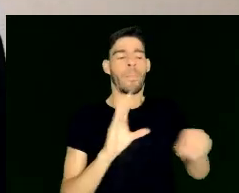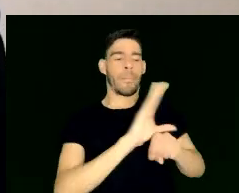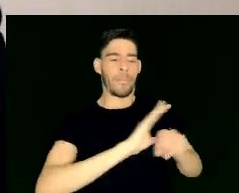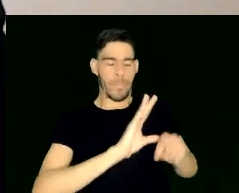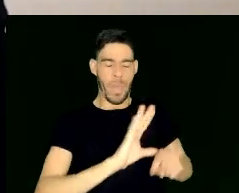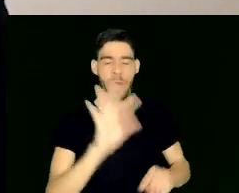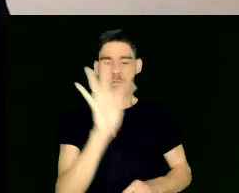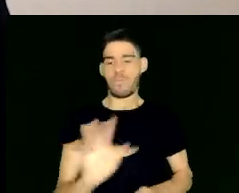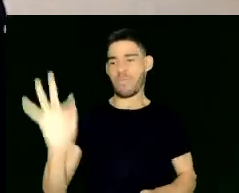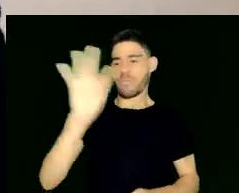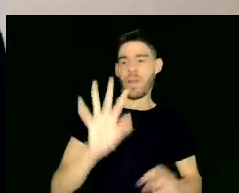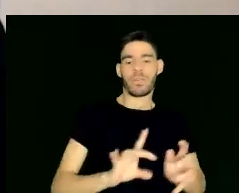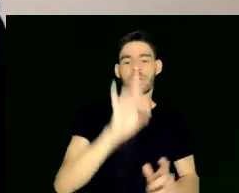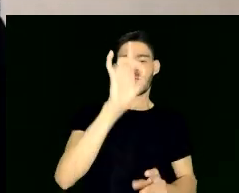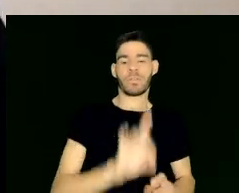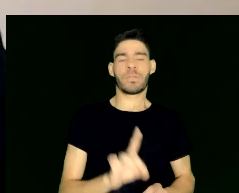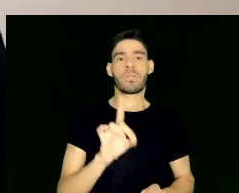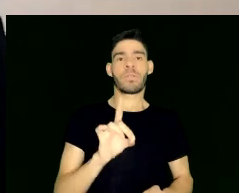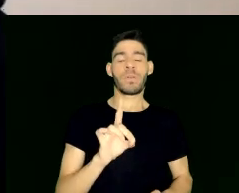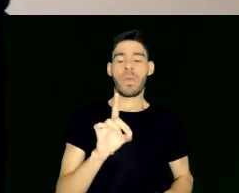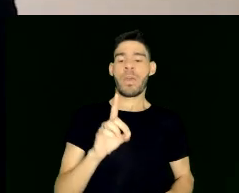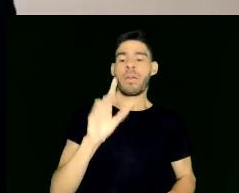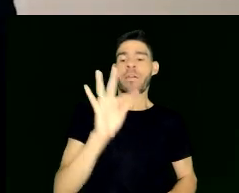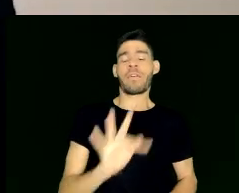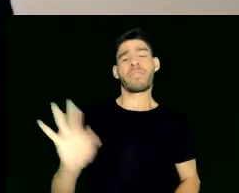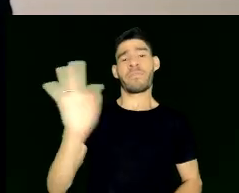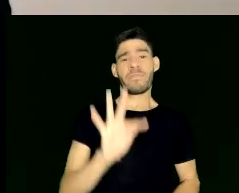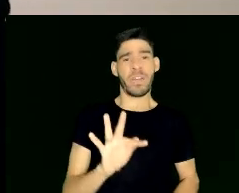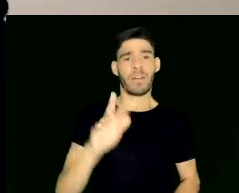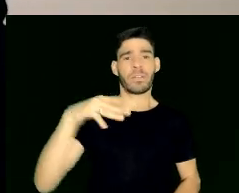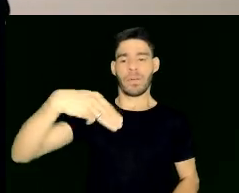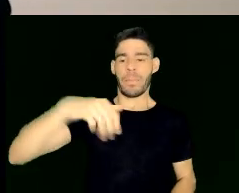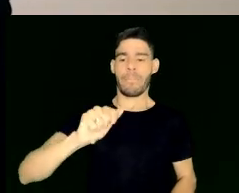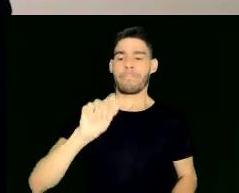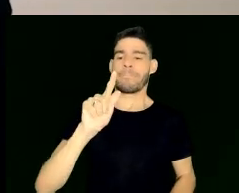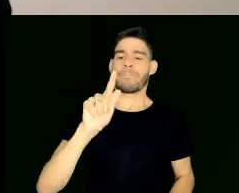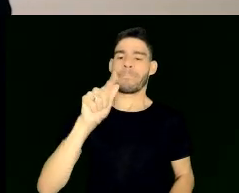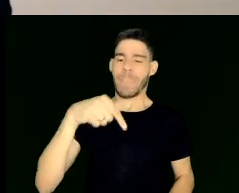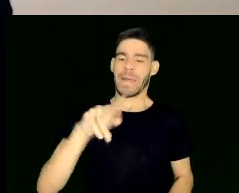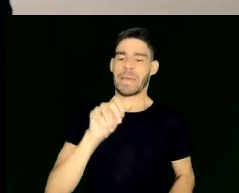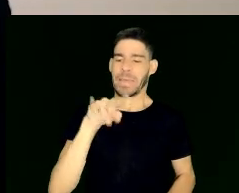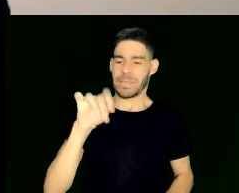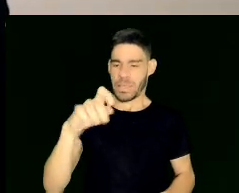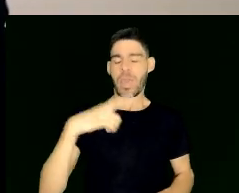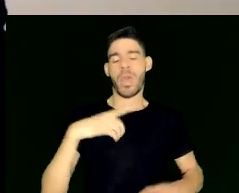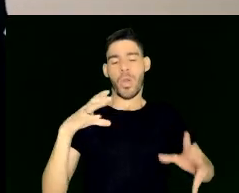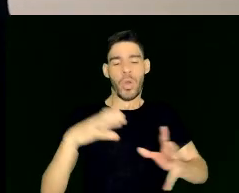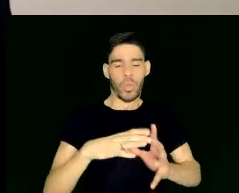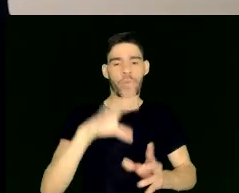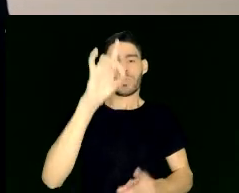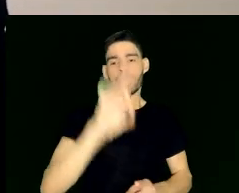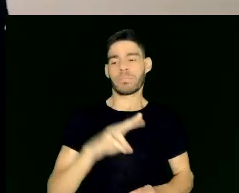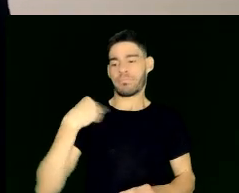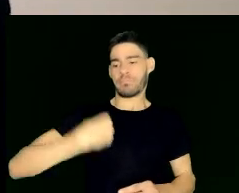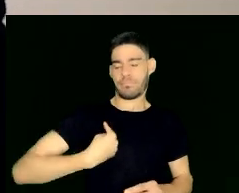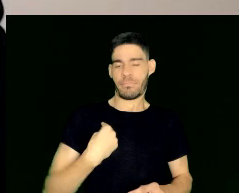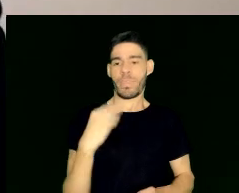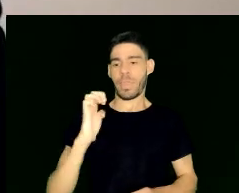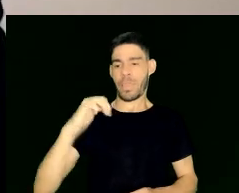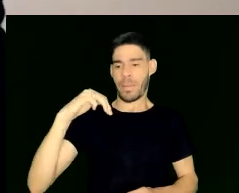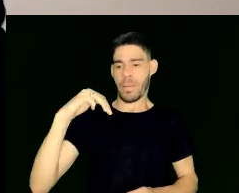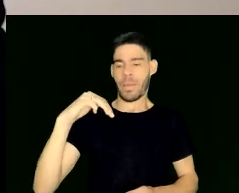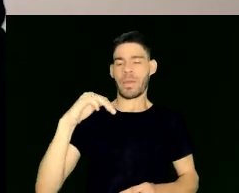Constitucional na Faculdade de Direito da Universidade Presbiteriana Mackenzie, sou o coordenador do Núcleo Temático de Direitos Humanos da Escola Superior